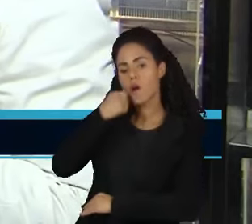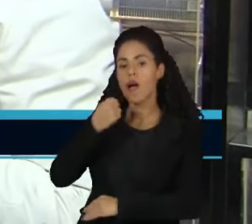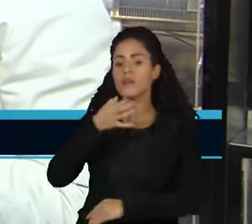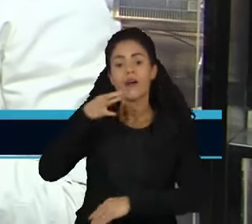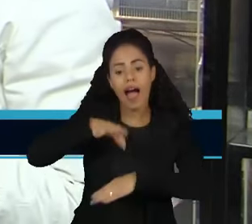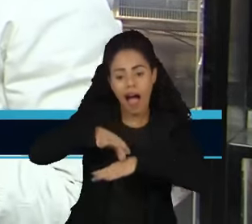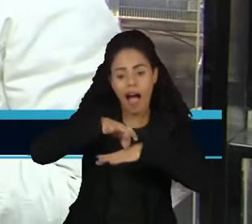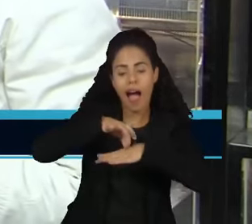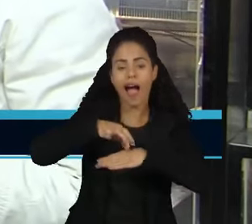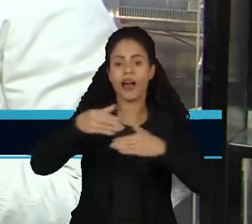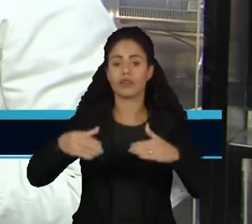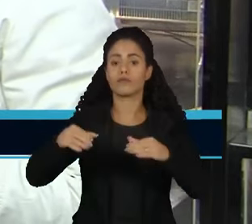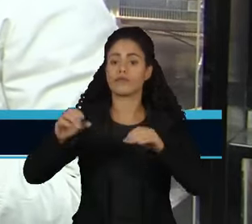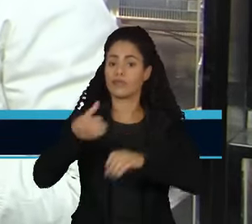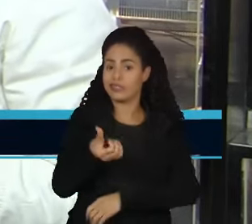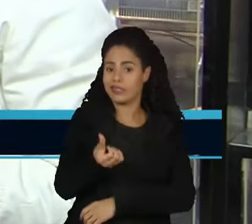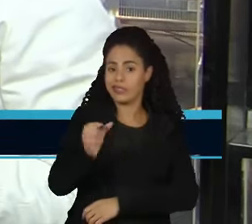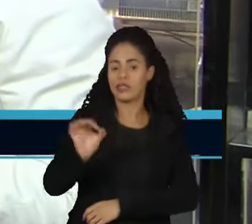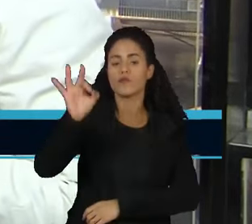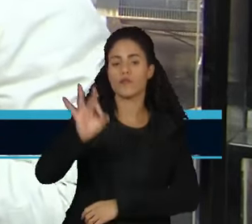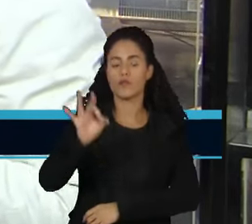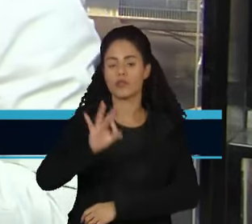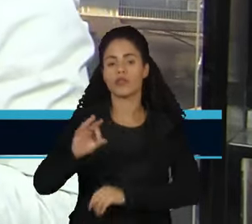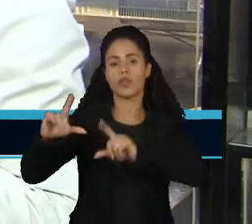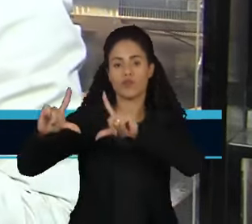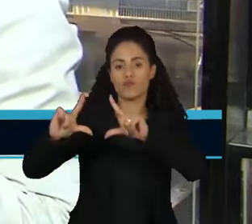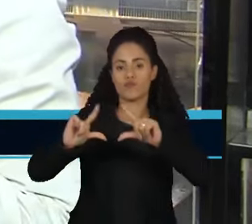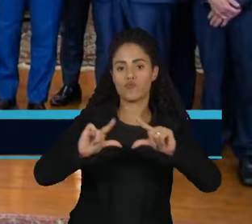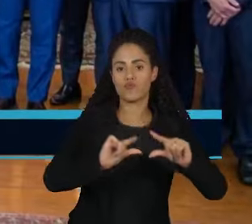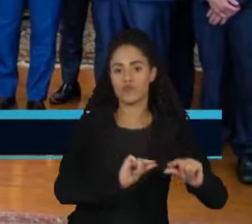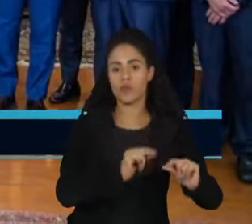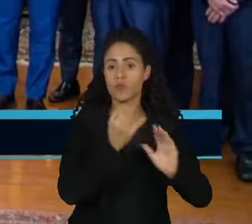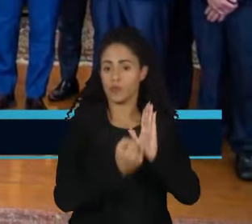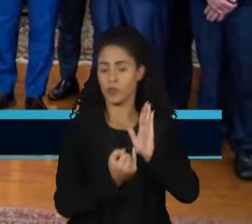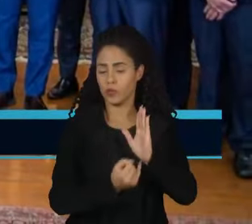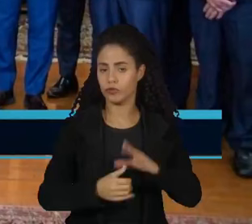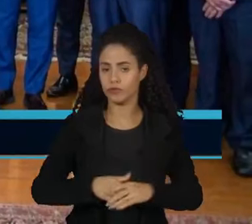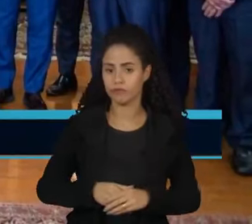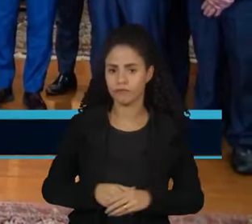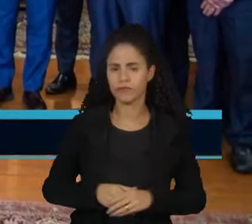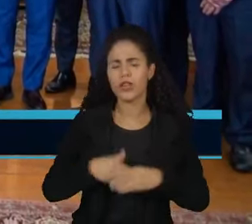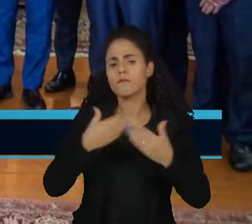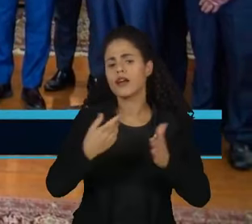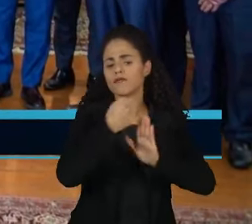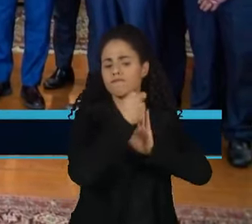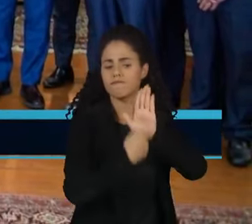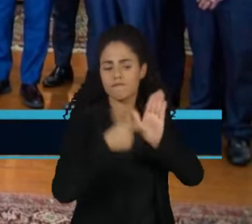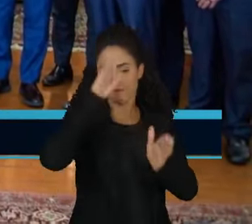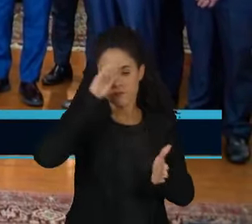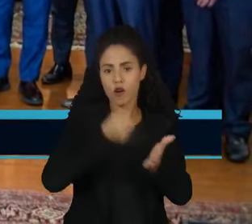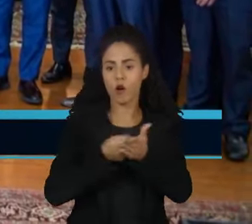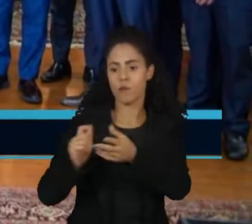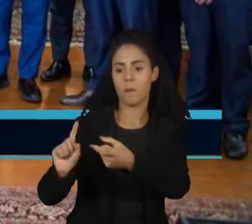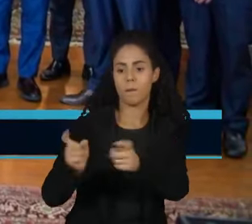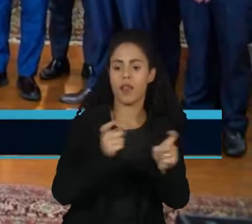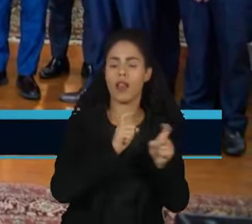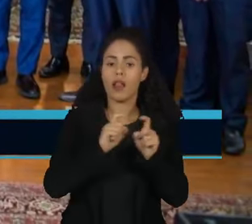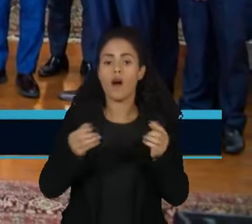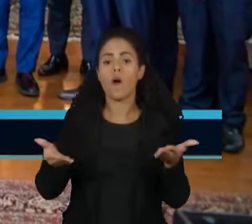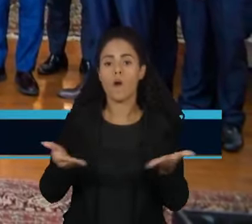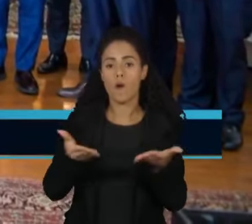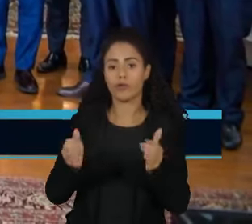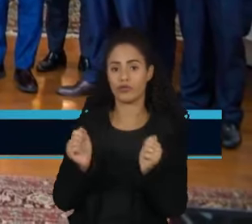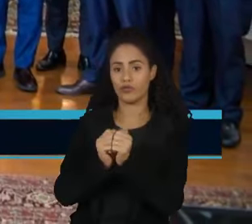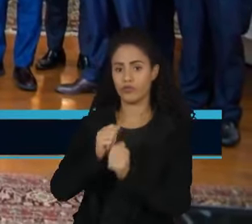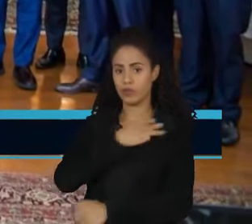teriam redução de 60% da alíquota padrão. Para definir o tema, os deputados se reuniram hoje com o ministro